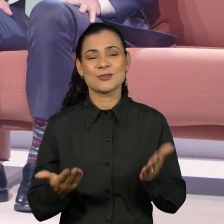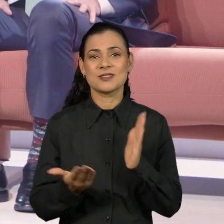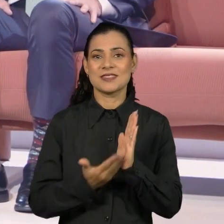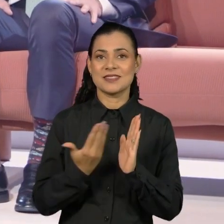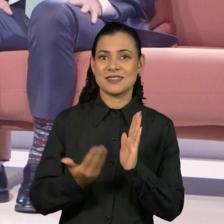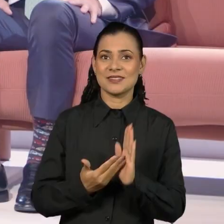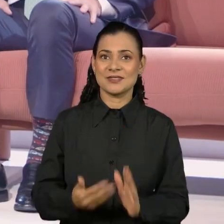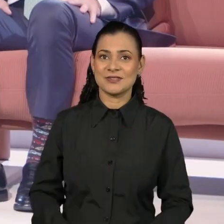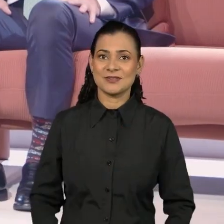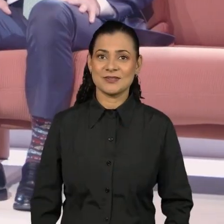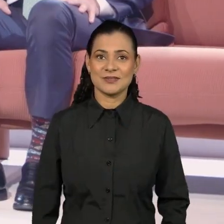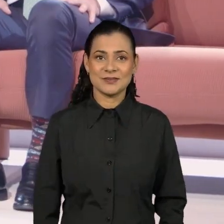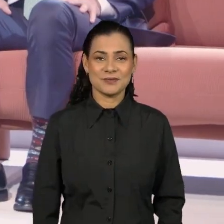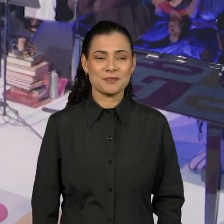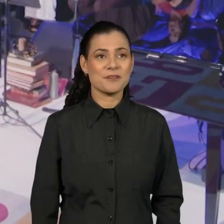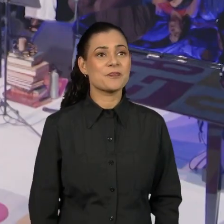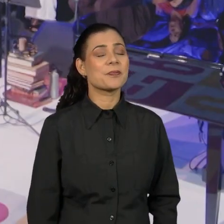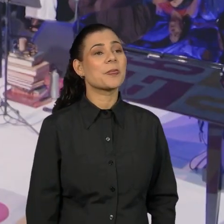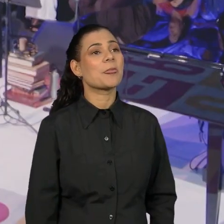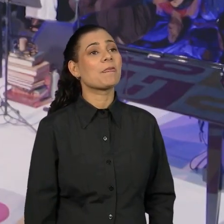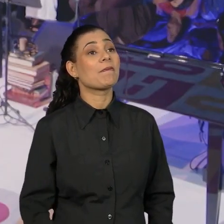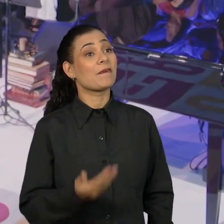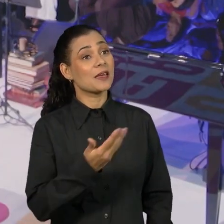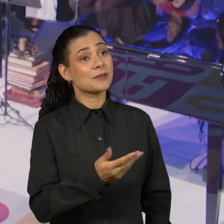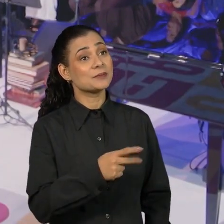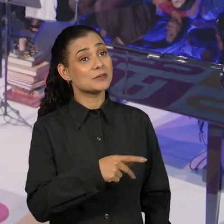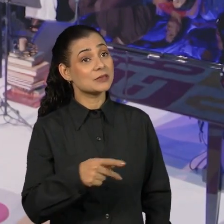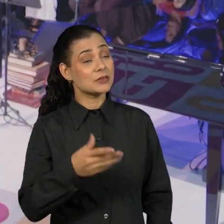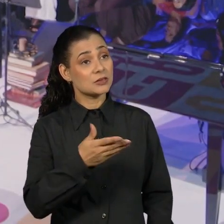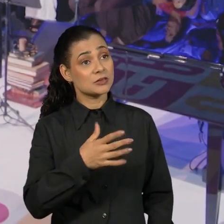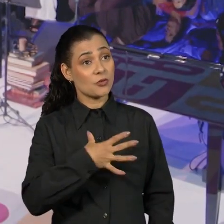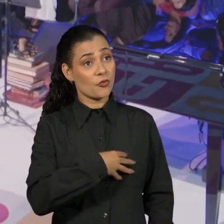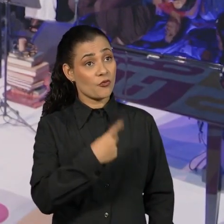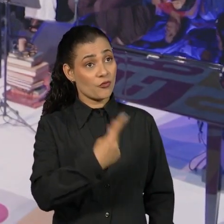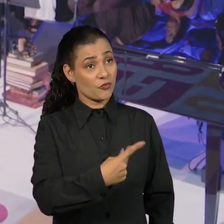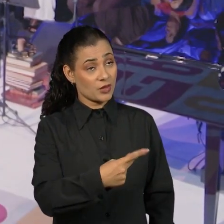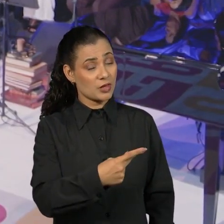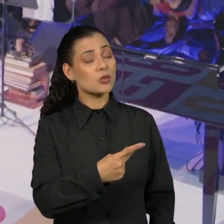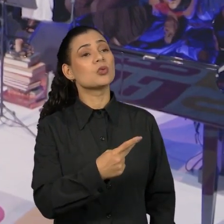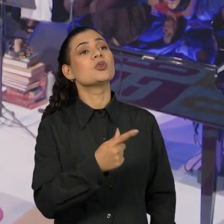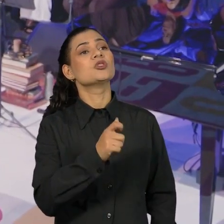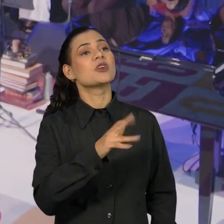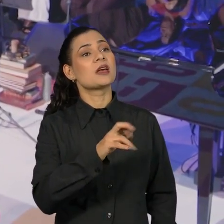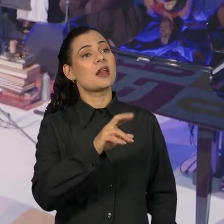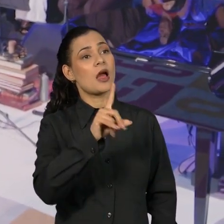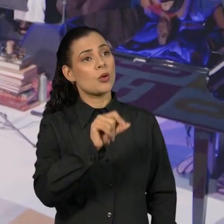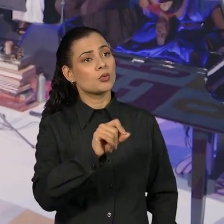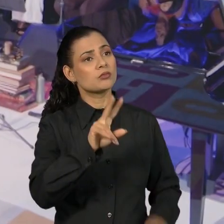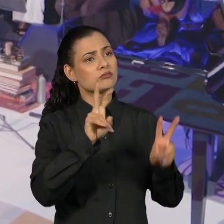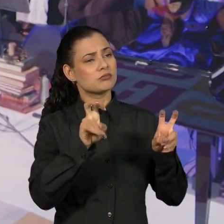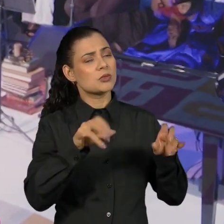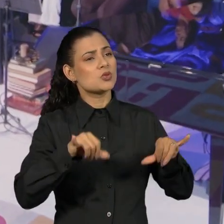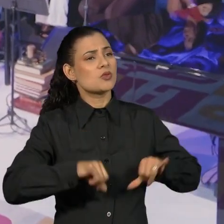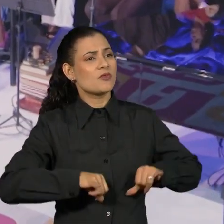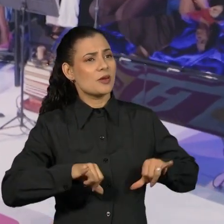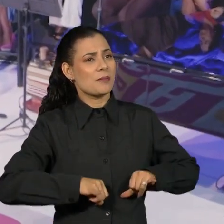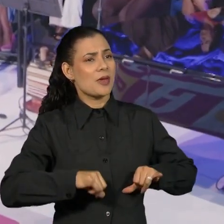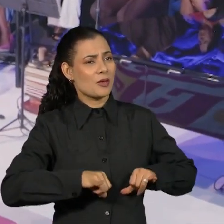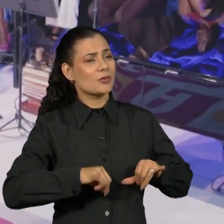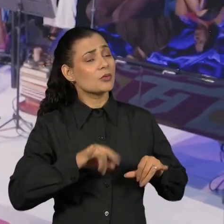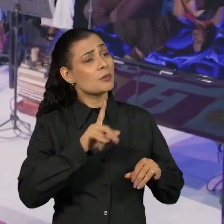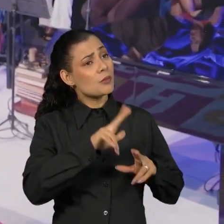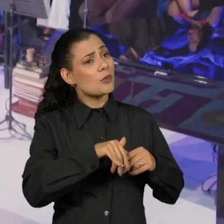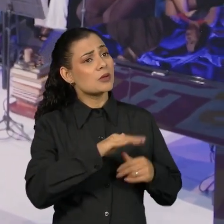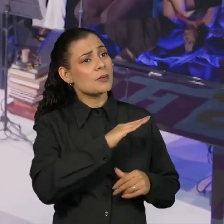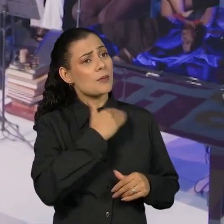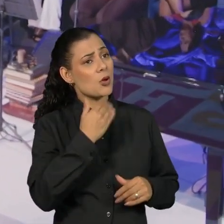livro. Presidente, o seu filho Geraldo estava falando de uma dor da família de vocês, que foi a morte